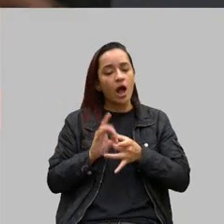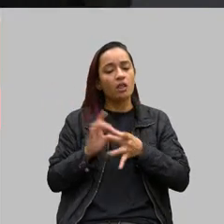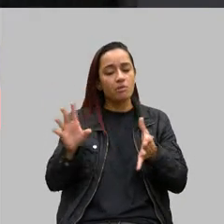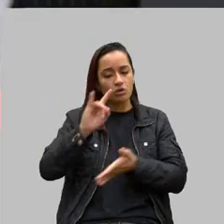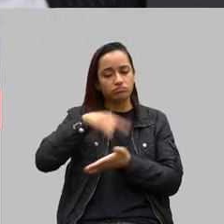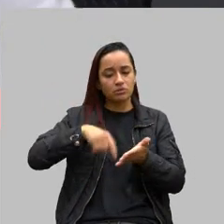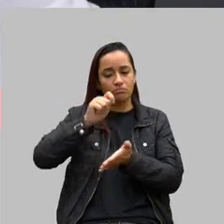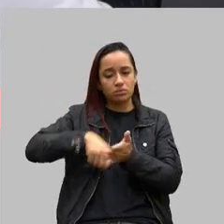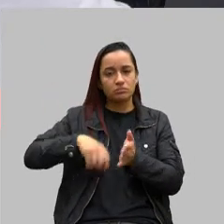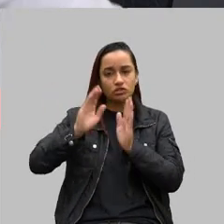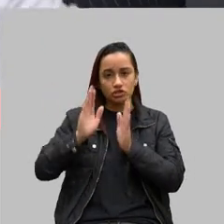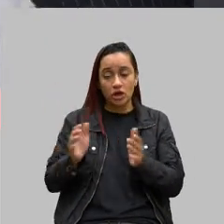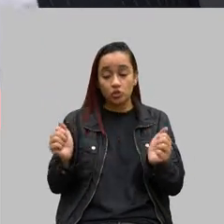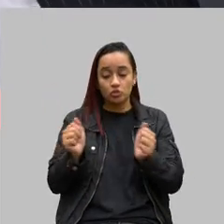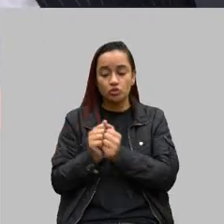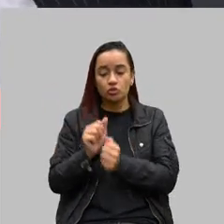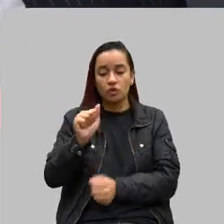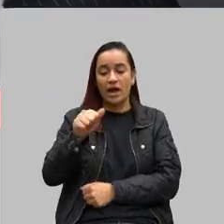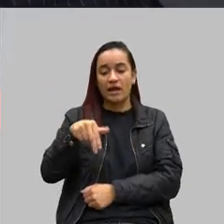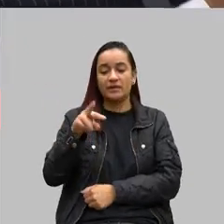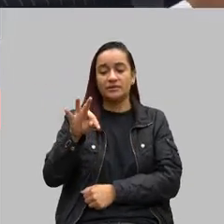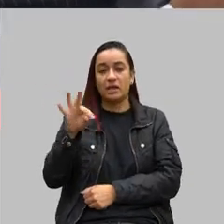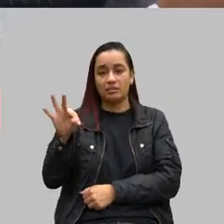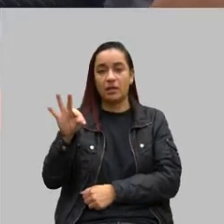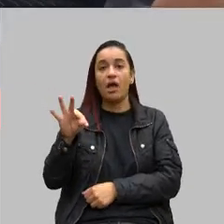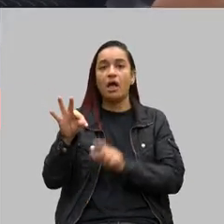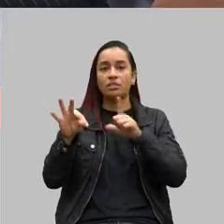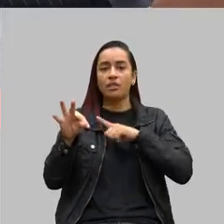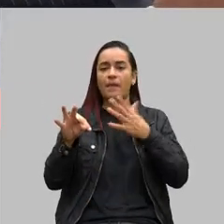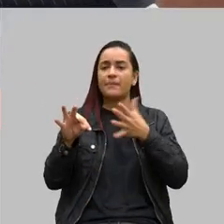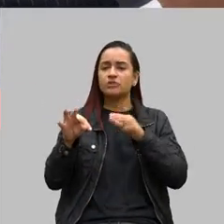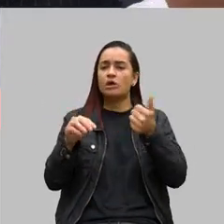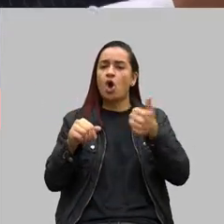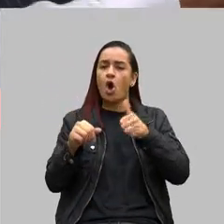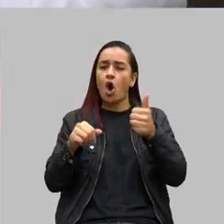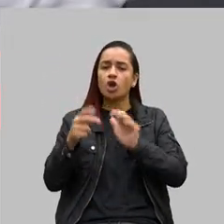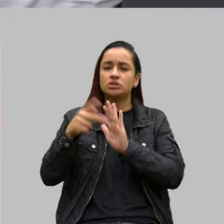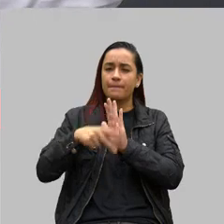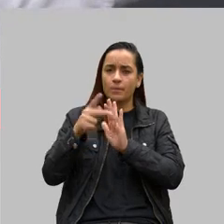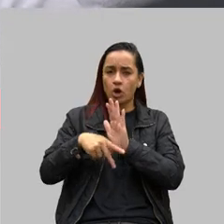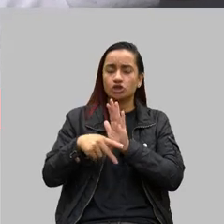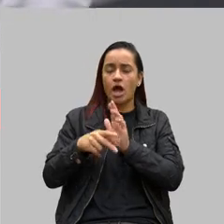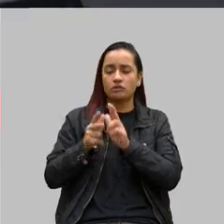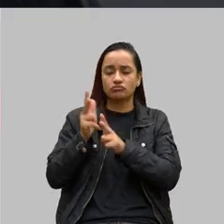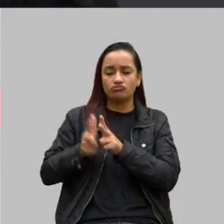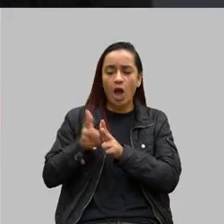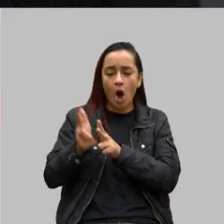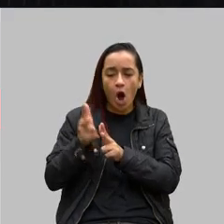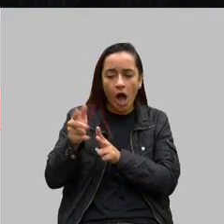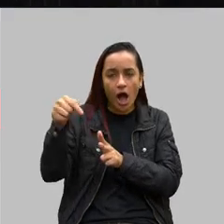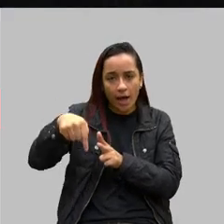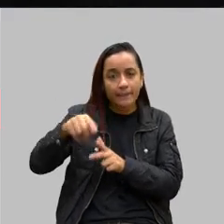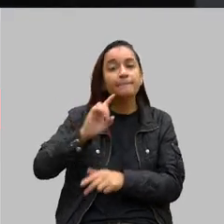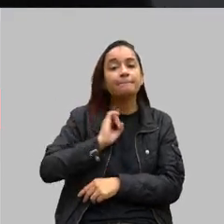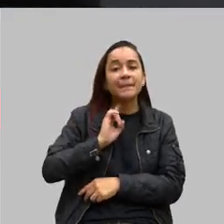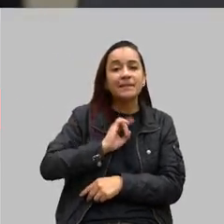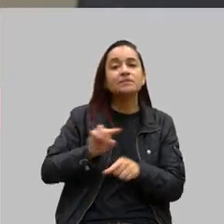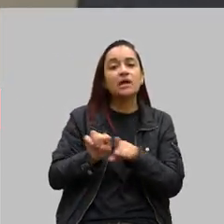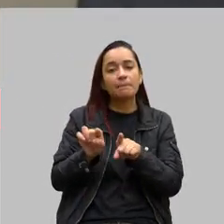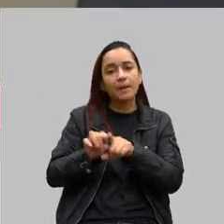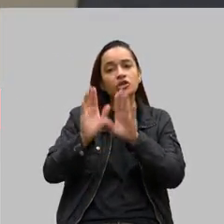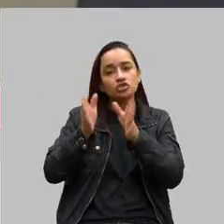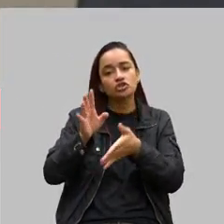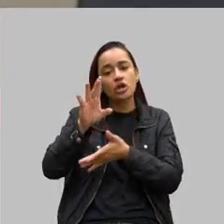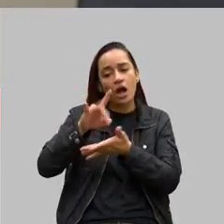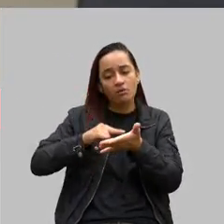muito em conjunto com a ntt né que tem cerca de 11 projetos Ferroviários acho que em Minas Gerais né também em fase né de de autorização mas